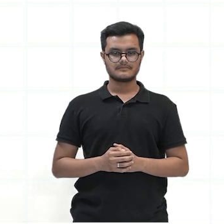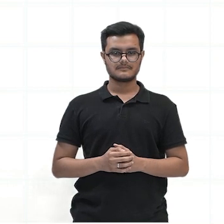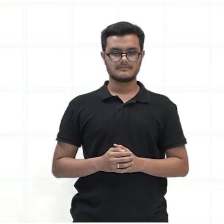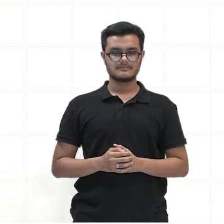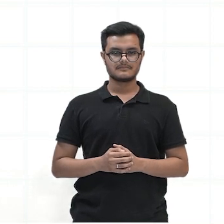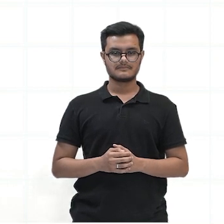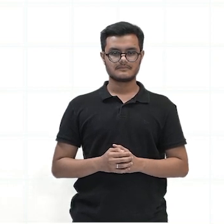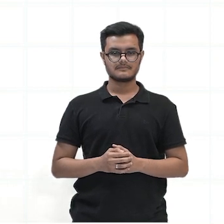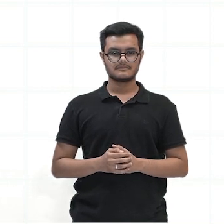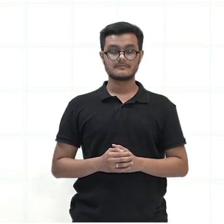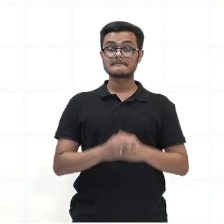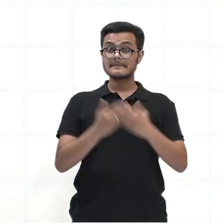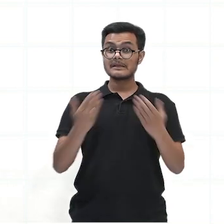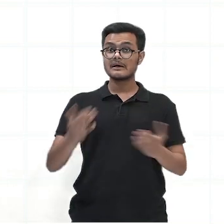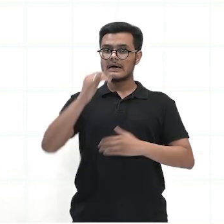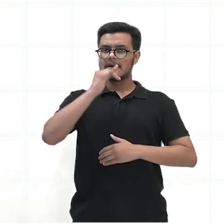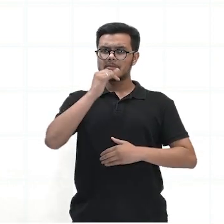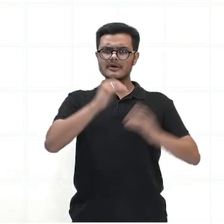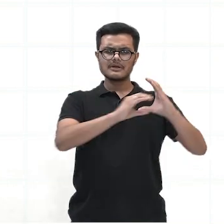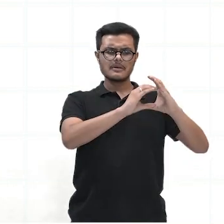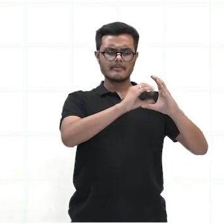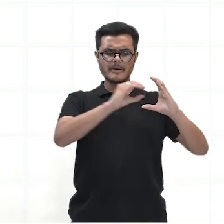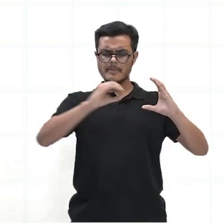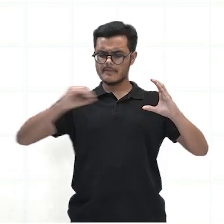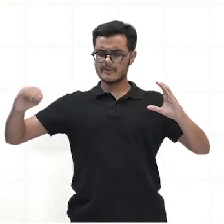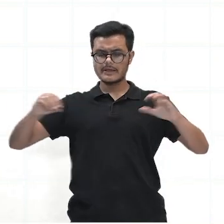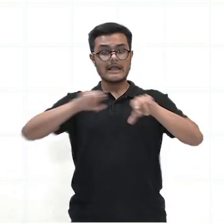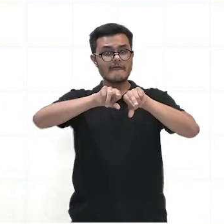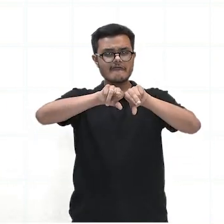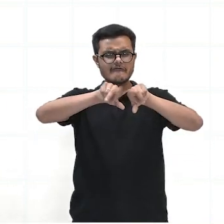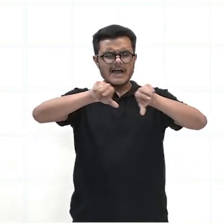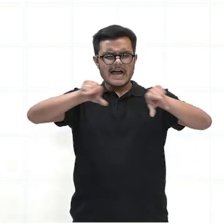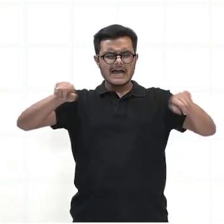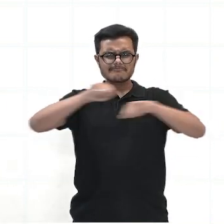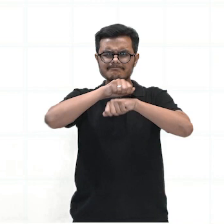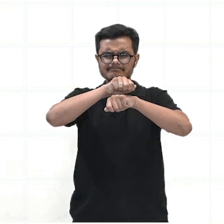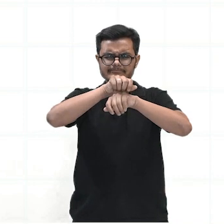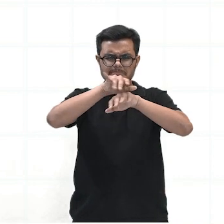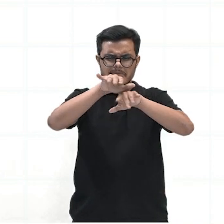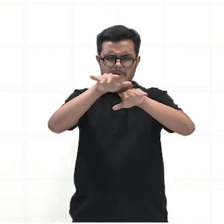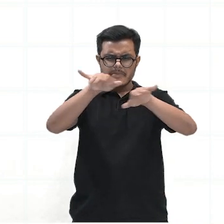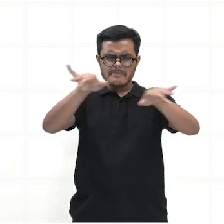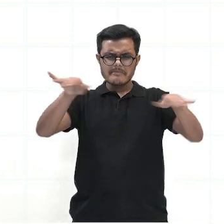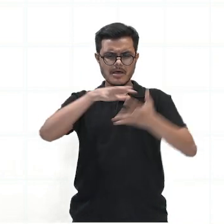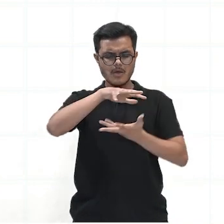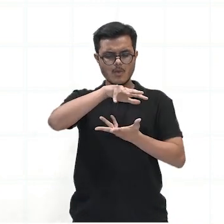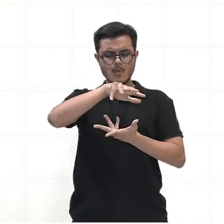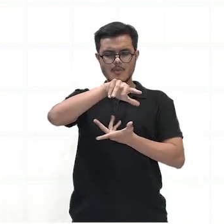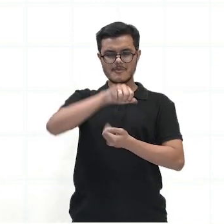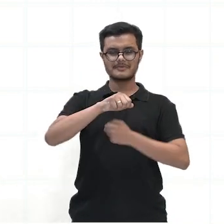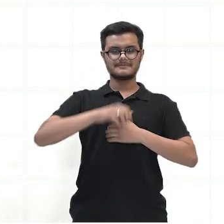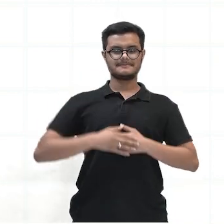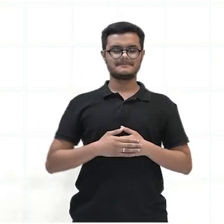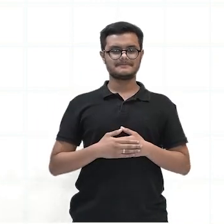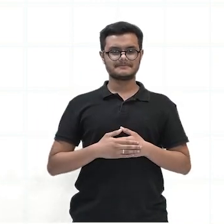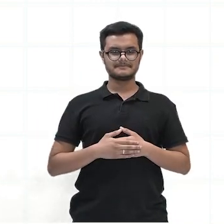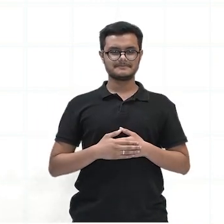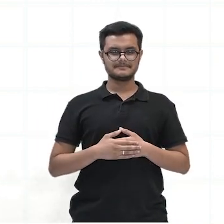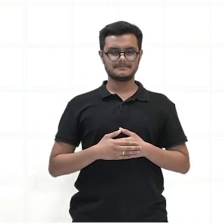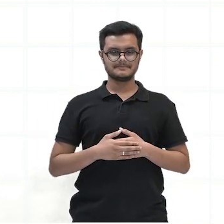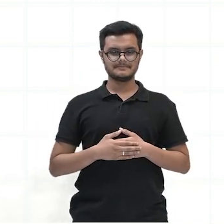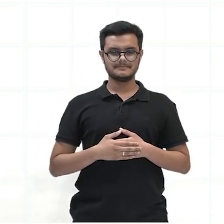quê? De emojis, né? Uma série, né, universal de emojis. O que isso